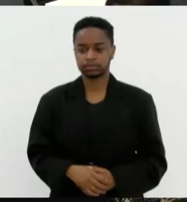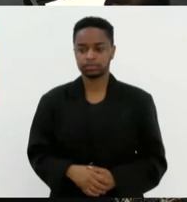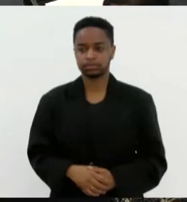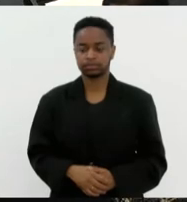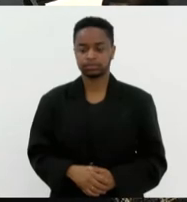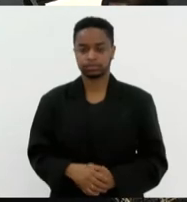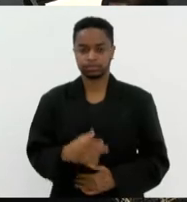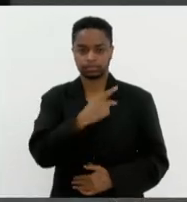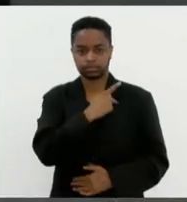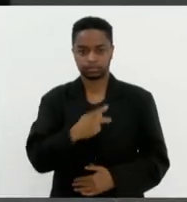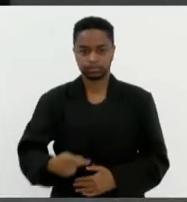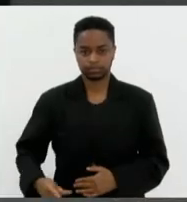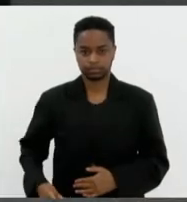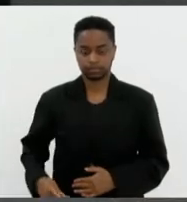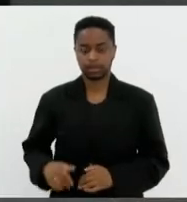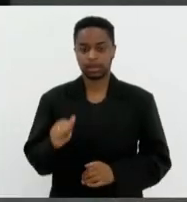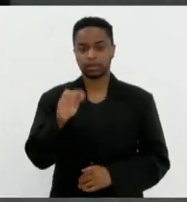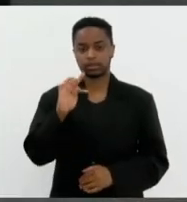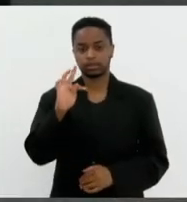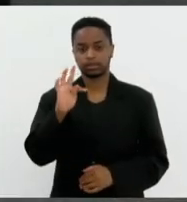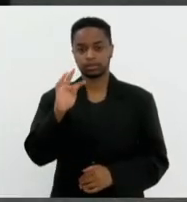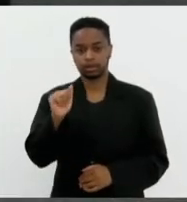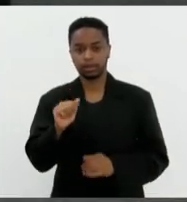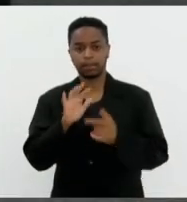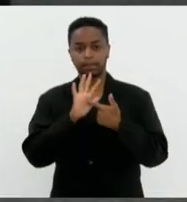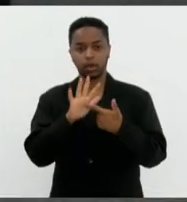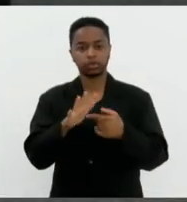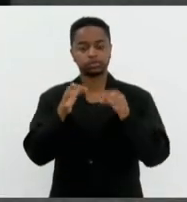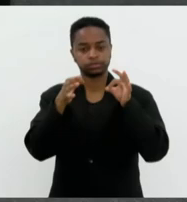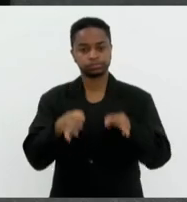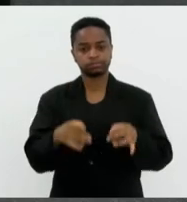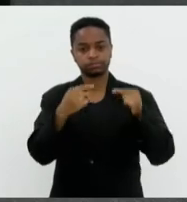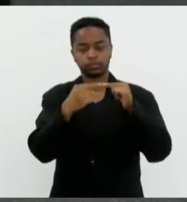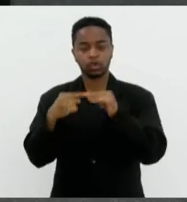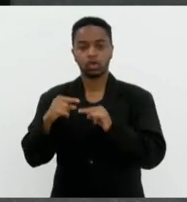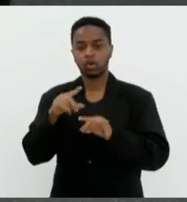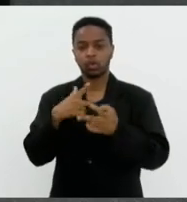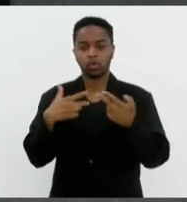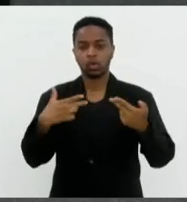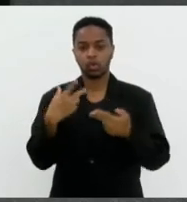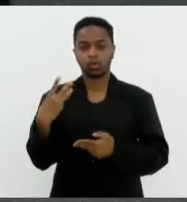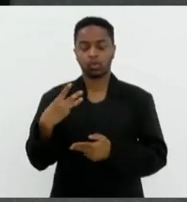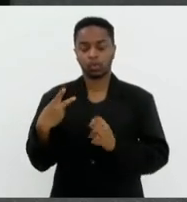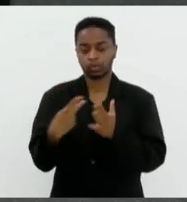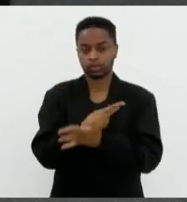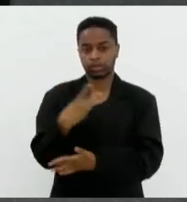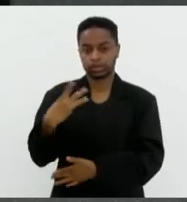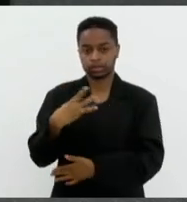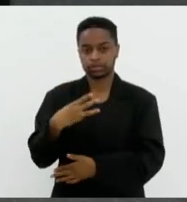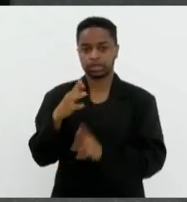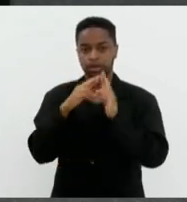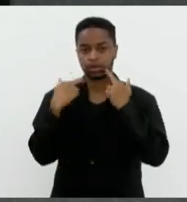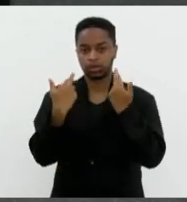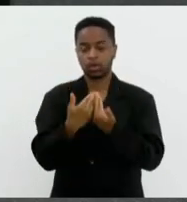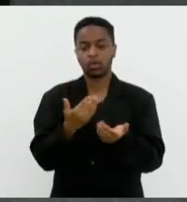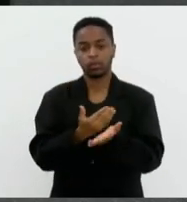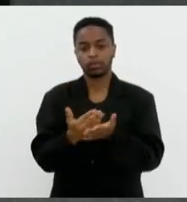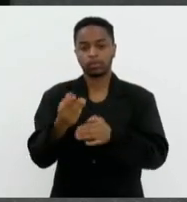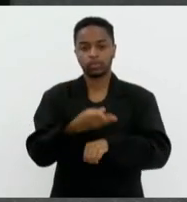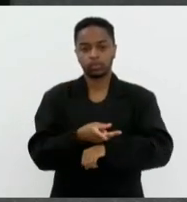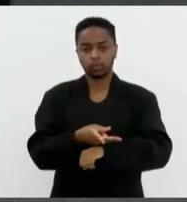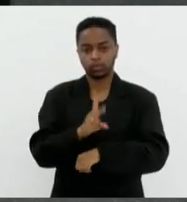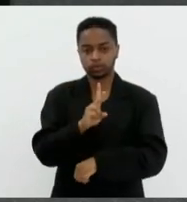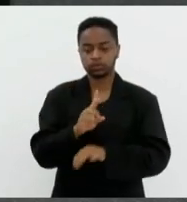Senhor presidente, a ata reflete com exatidão o ocorrido na terceira sessão ordinária, que iniciada às 14 horas e foi